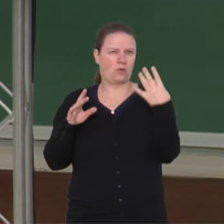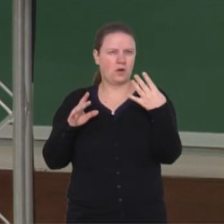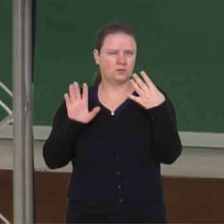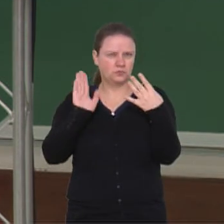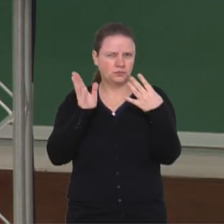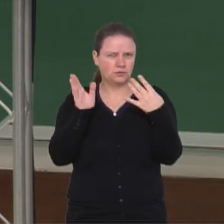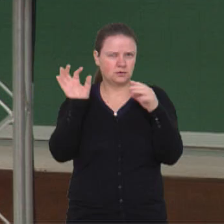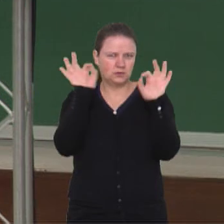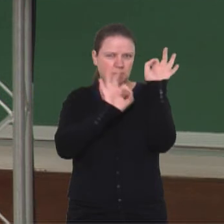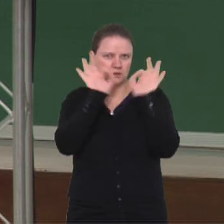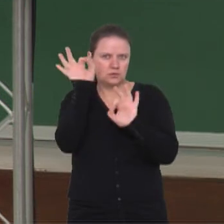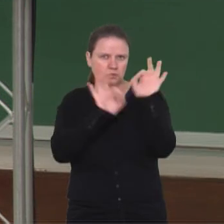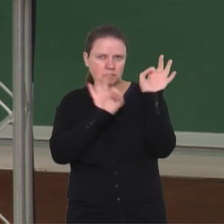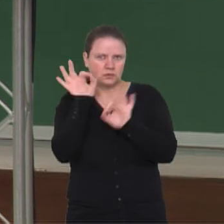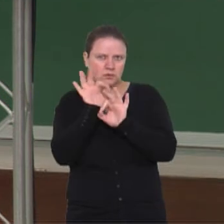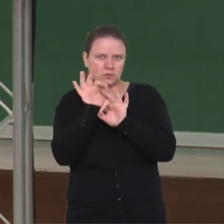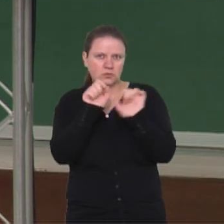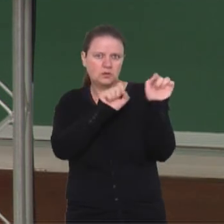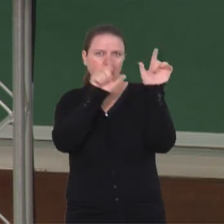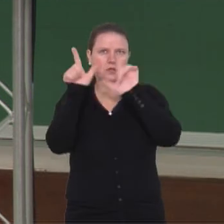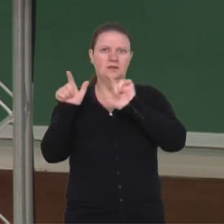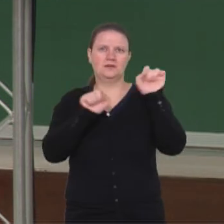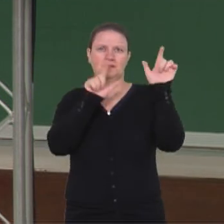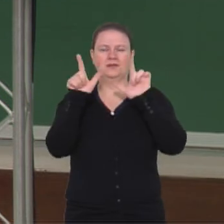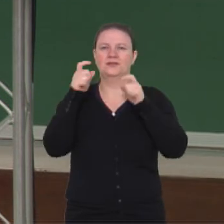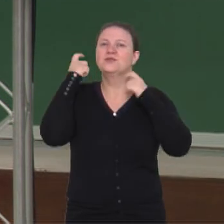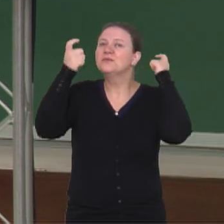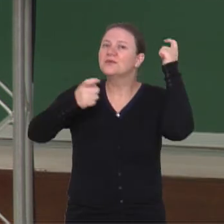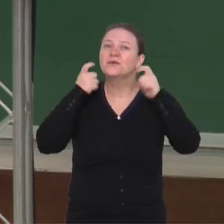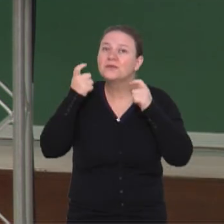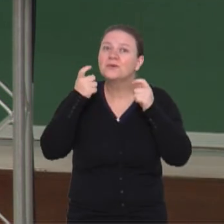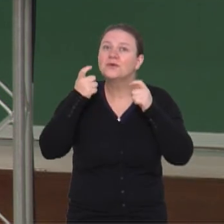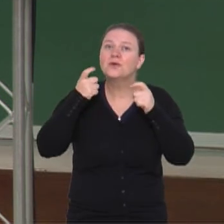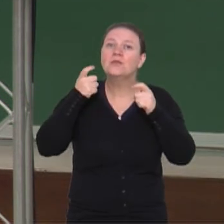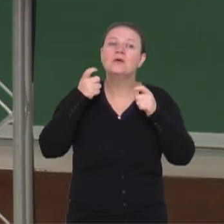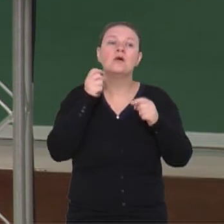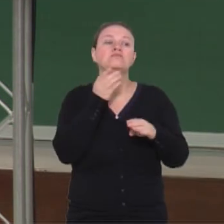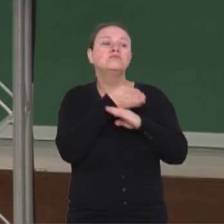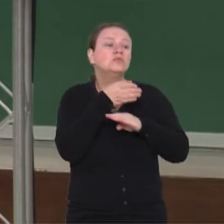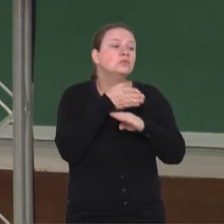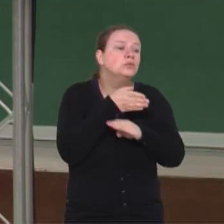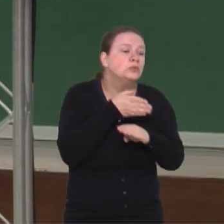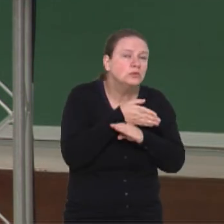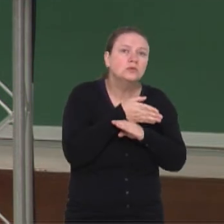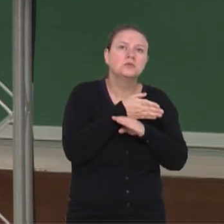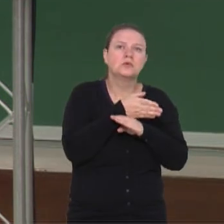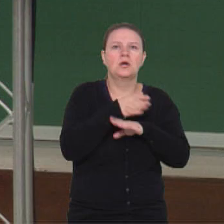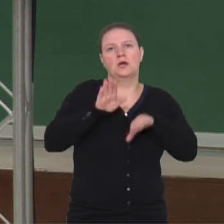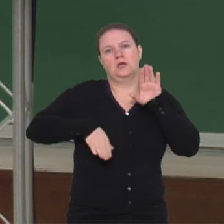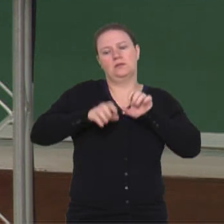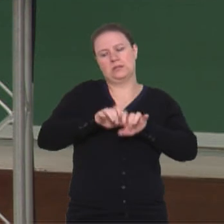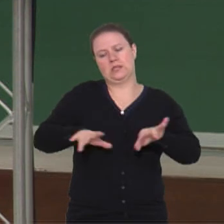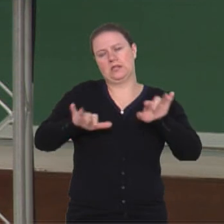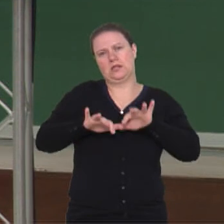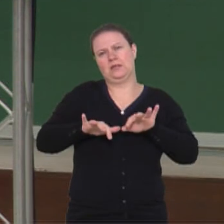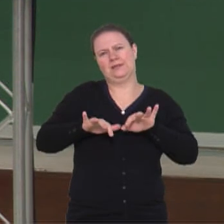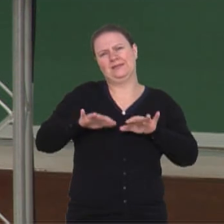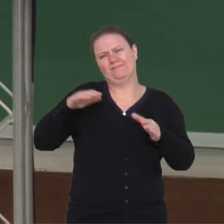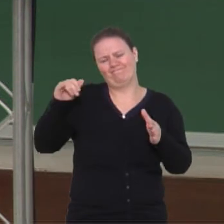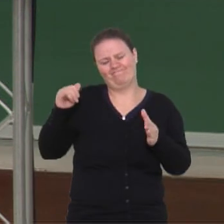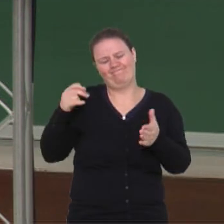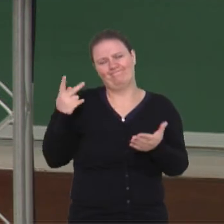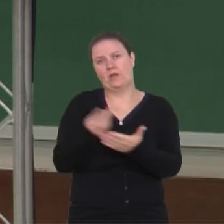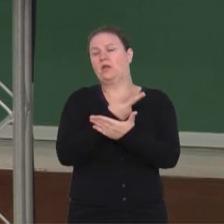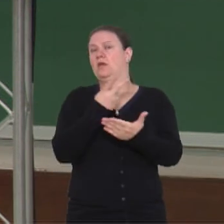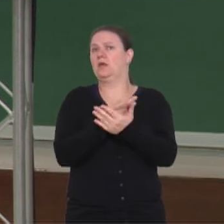corrigir o slide. O que vai ser postado para você lá vai estar corrigidinho, não se preocupe, tá? É que às vezes na digitação não tem como, às vezes passa alguma coisa. Mas